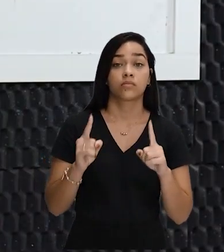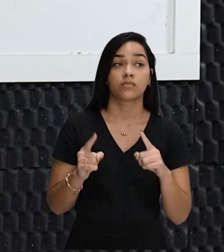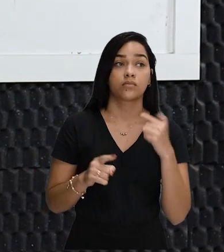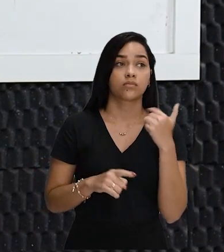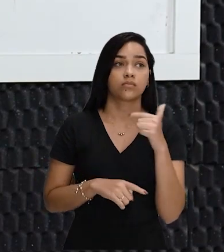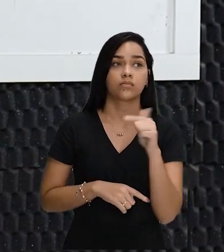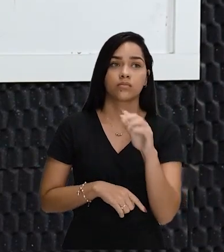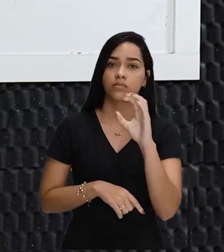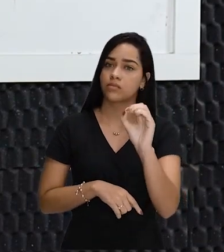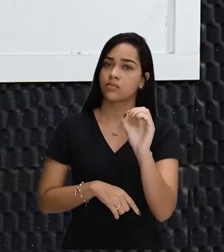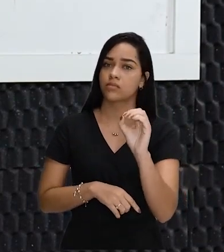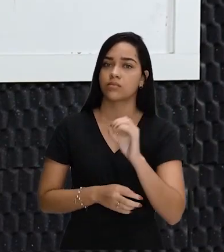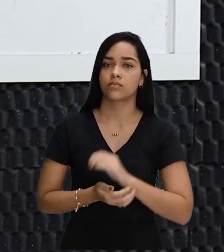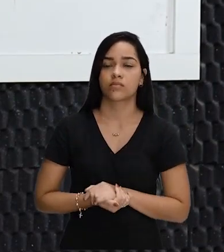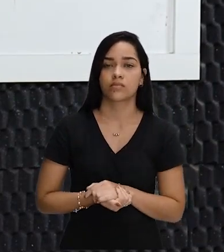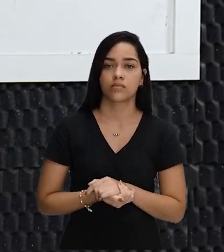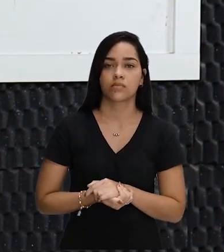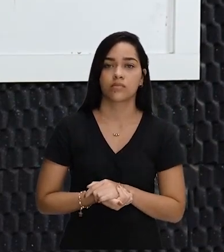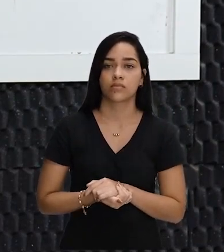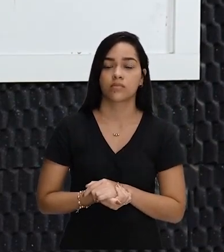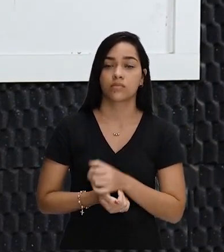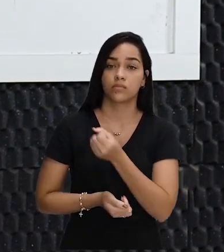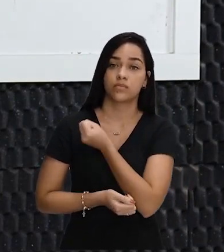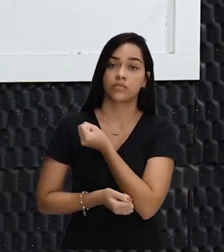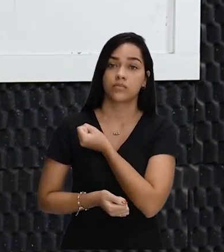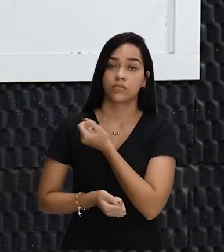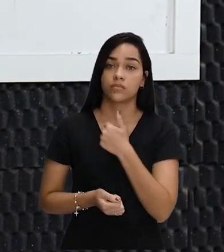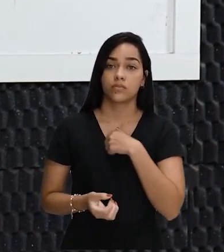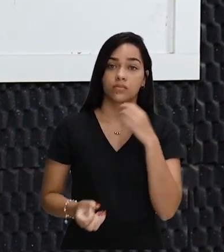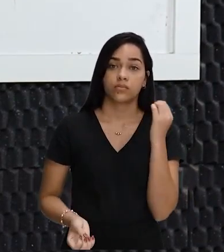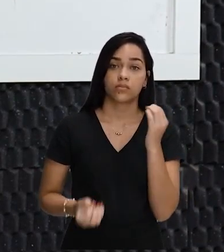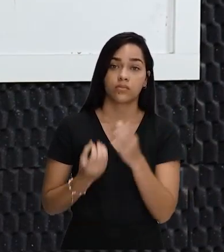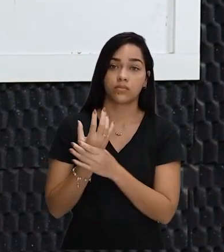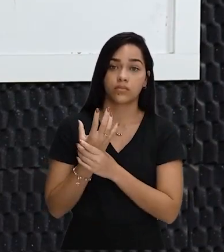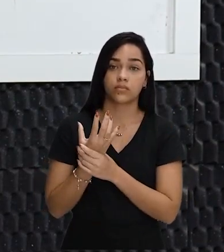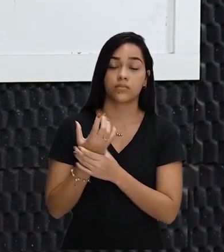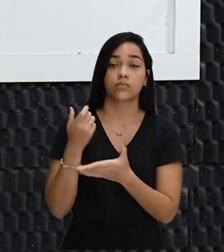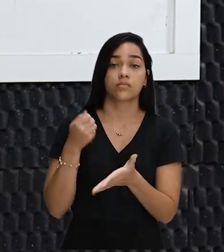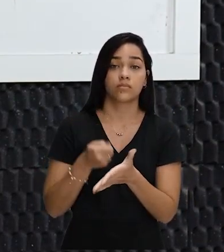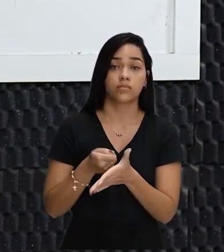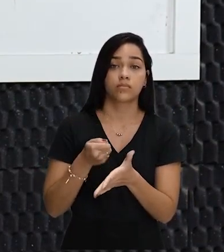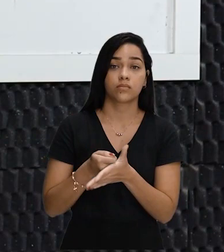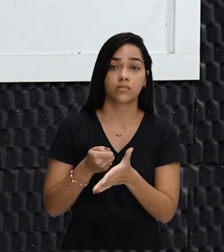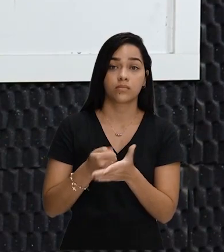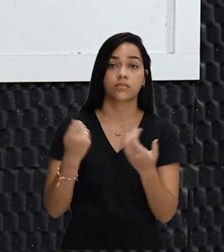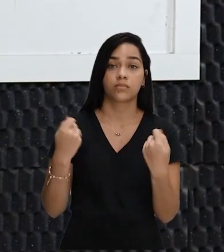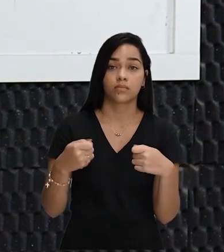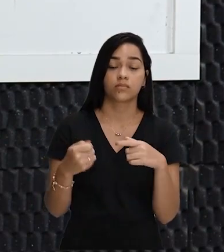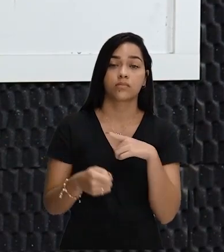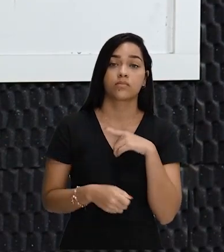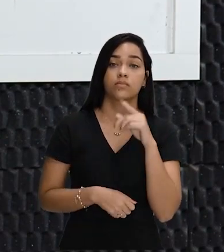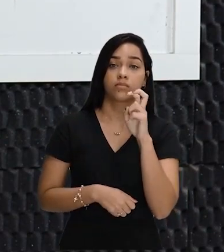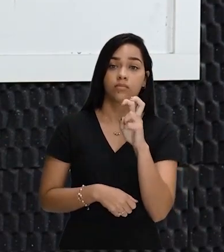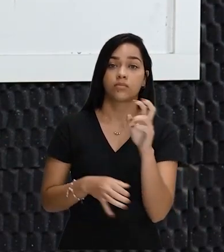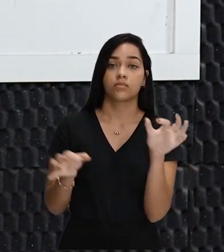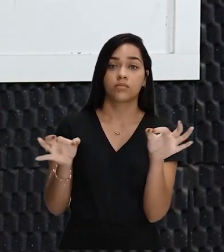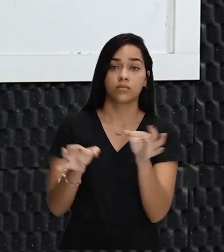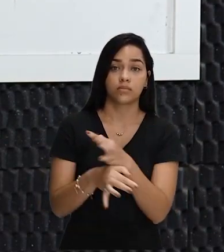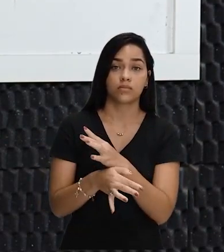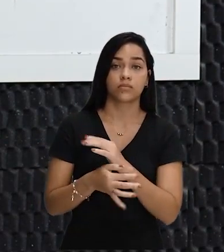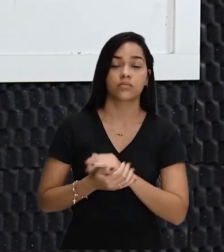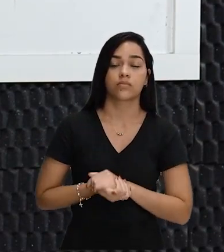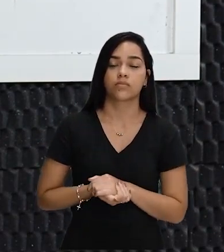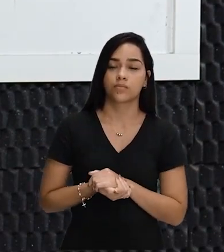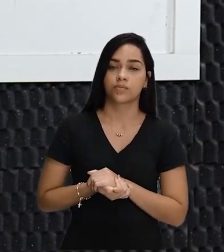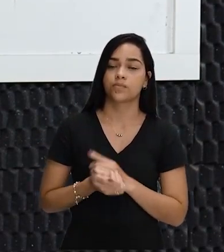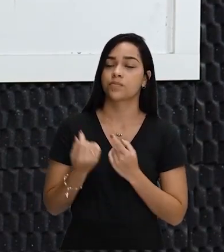não tem o zero aqui então o número vou formar ele Obrigatoriamente tem que ter cinco no final